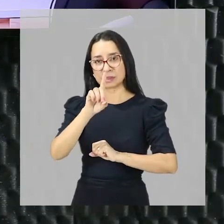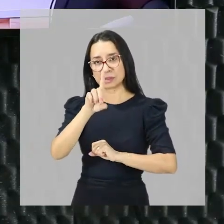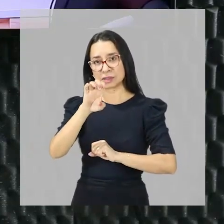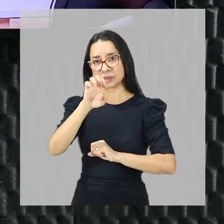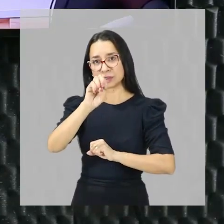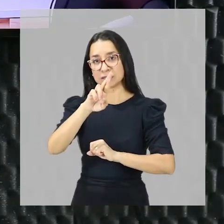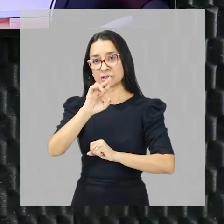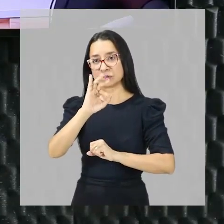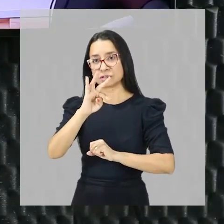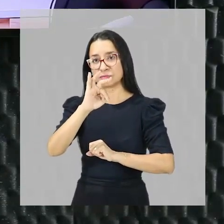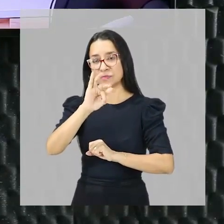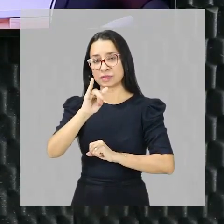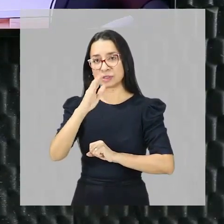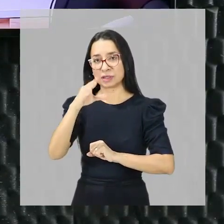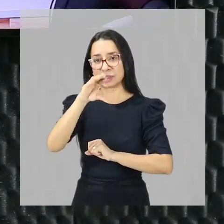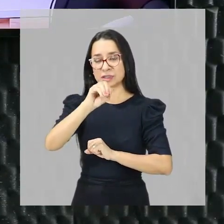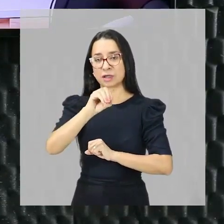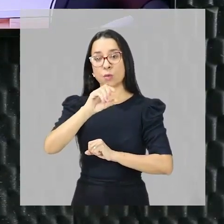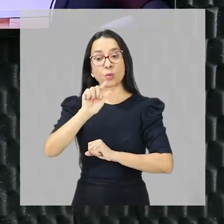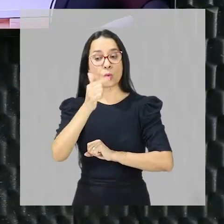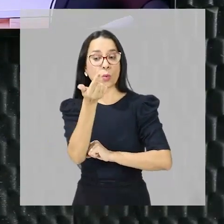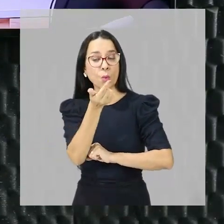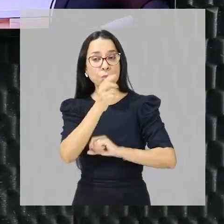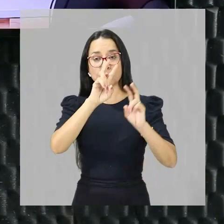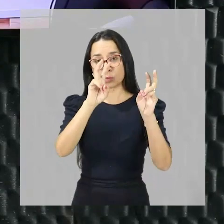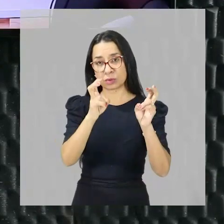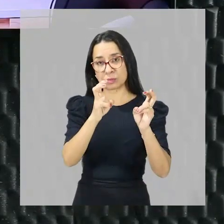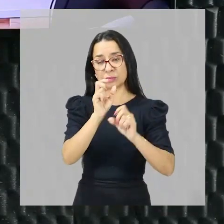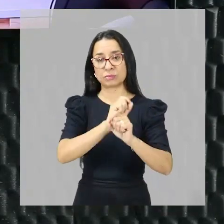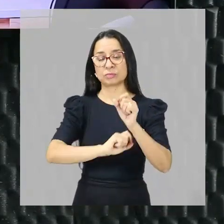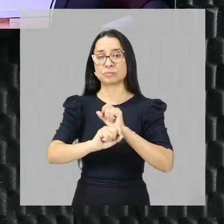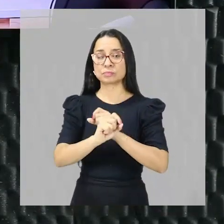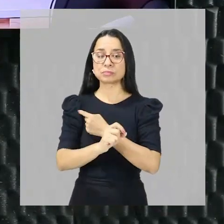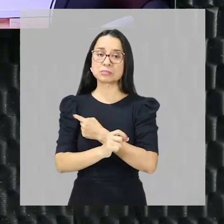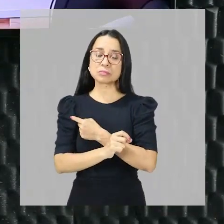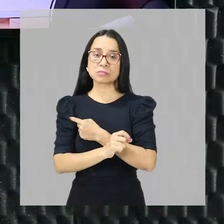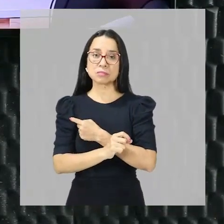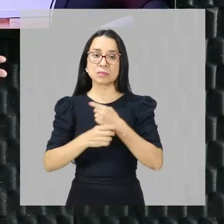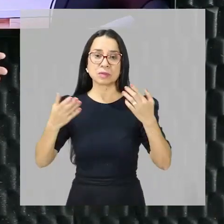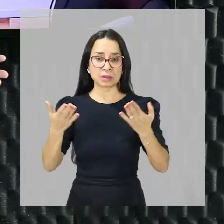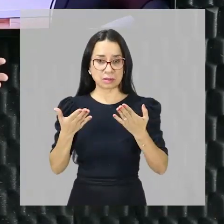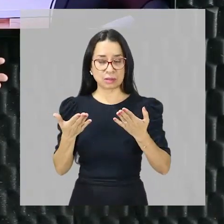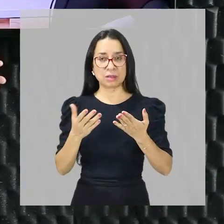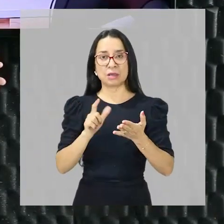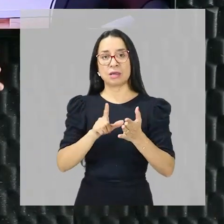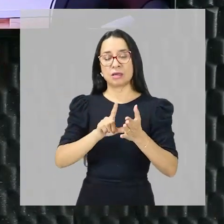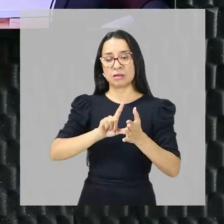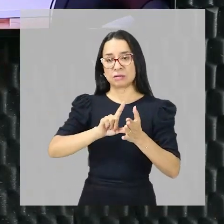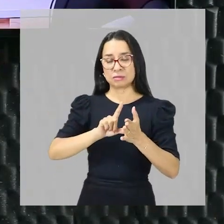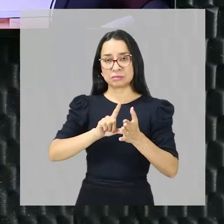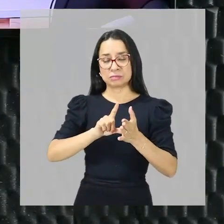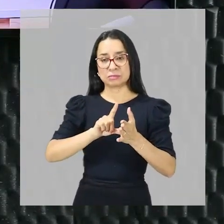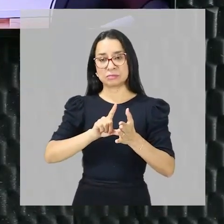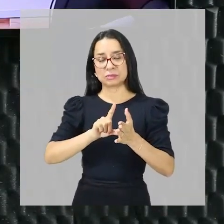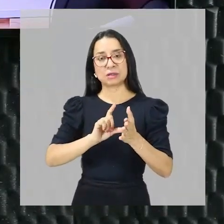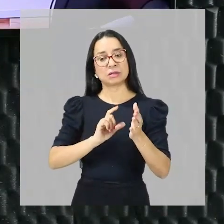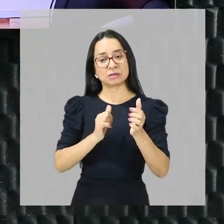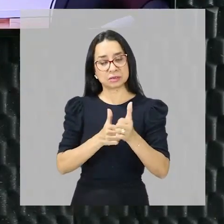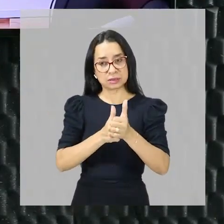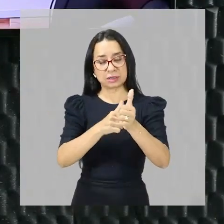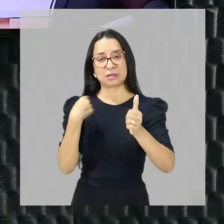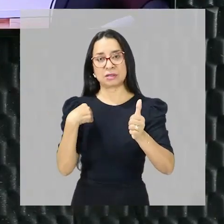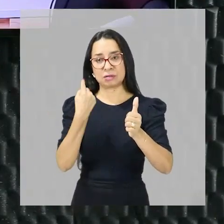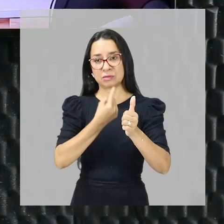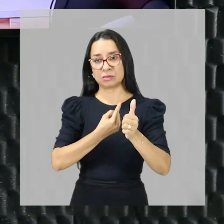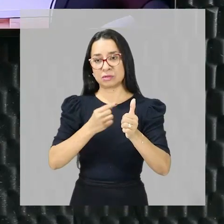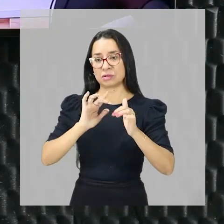por exemplo. Fechou? Dica dada, vamos começar com chave de ouro, só antes dando meu recado importante, né, galera? Segue a gente lá